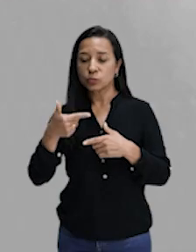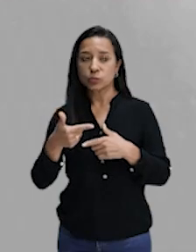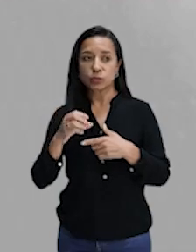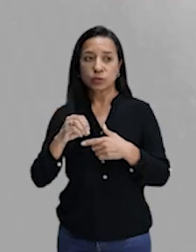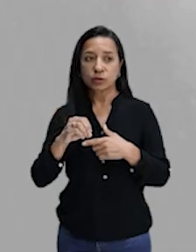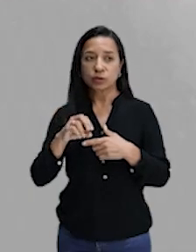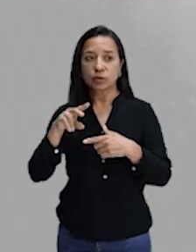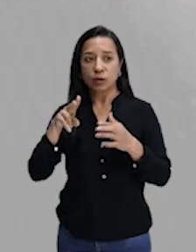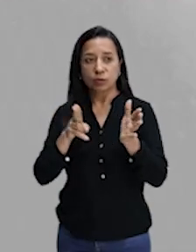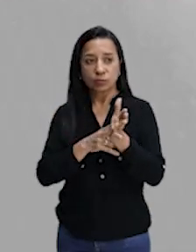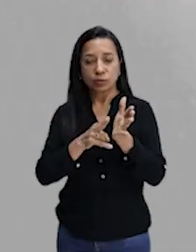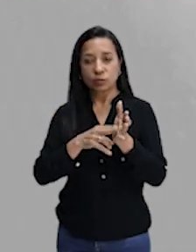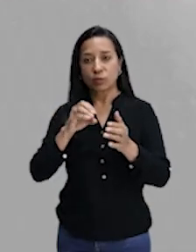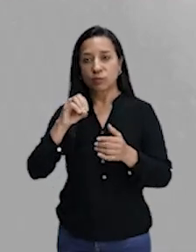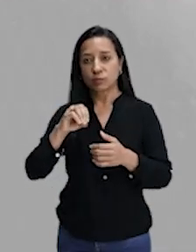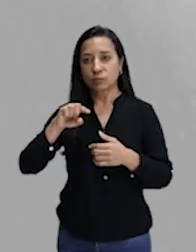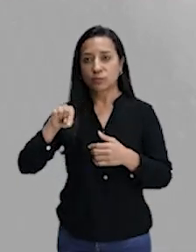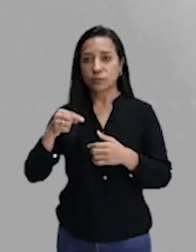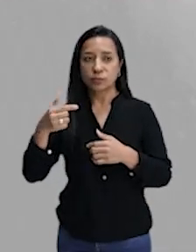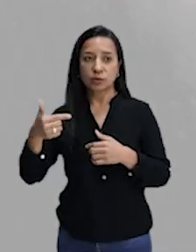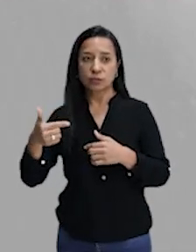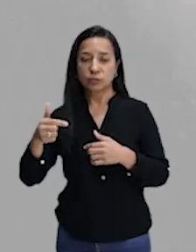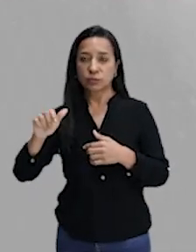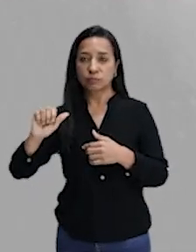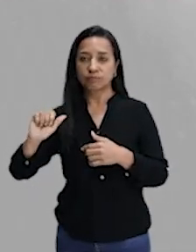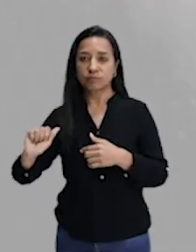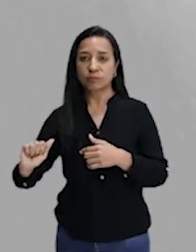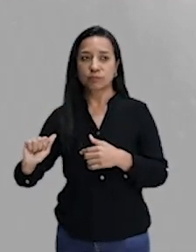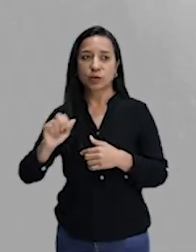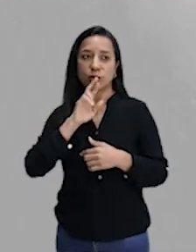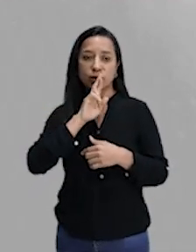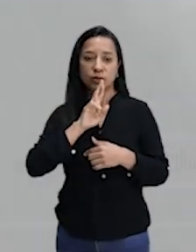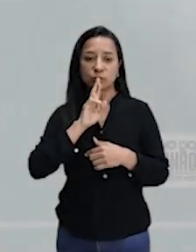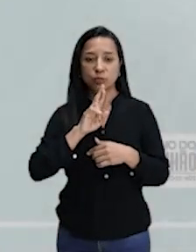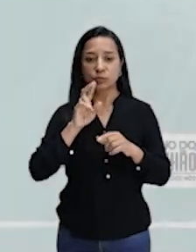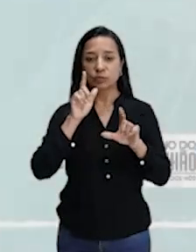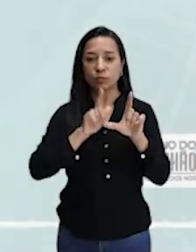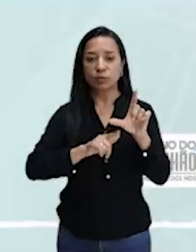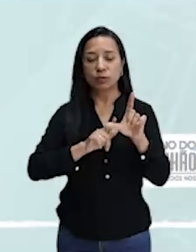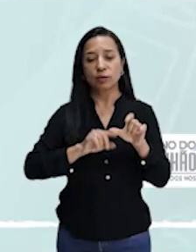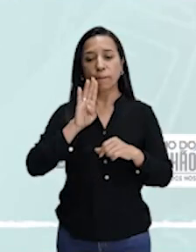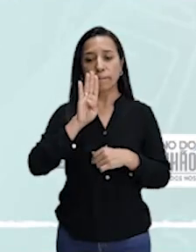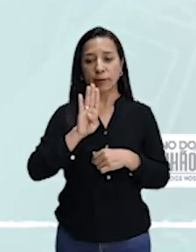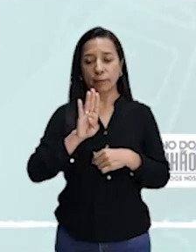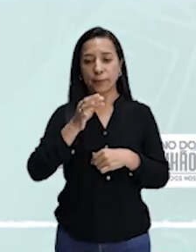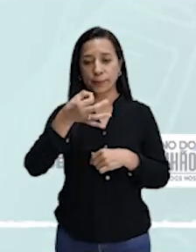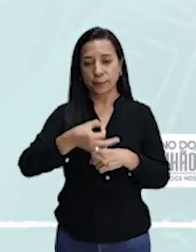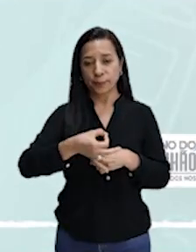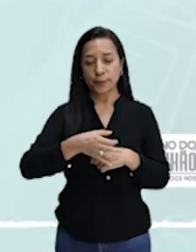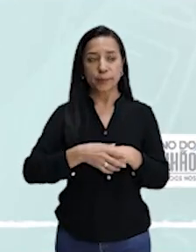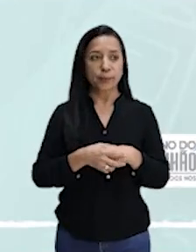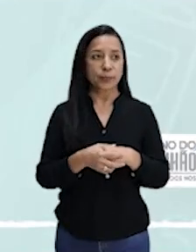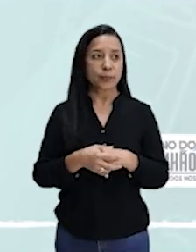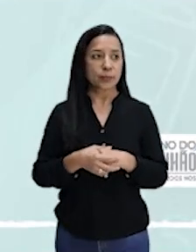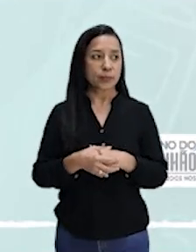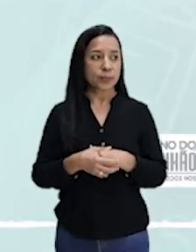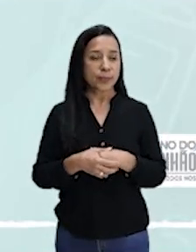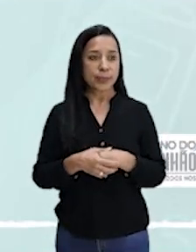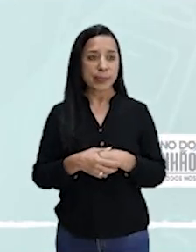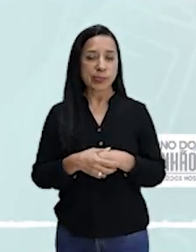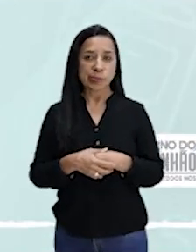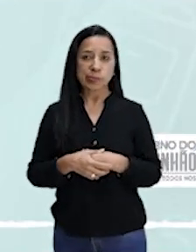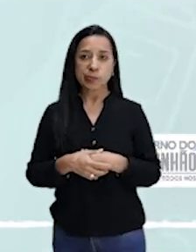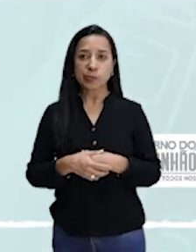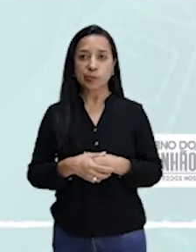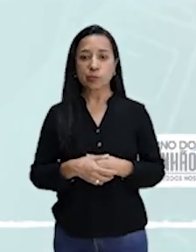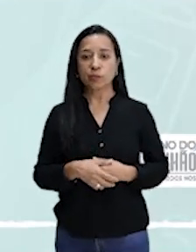Ok então resposta é a letra b resposta letra b